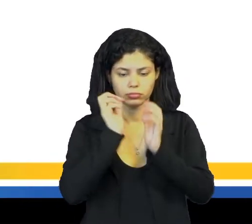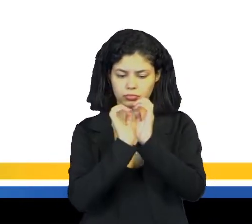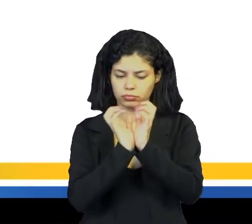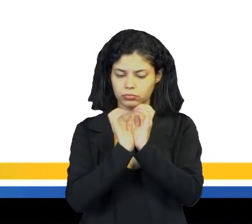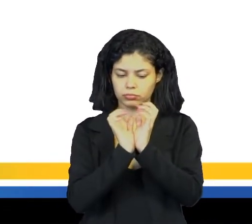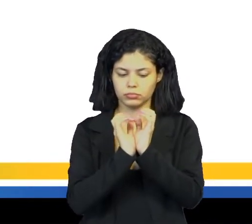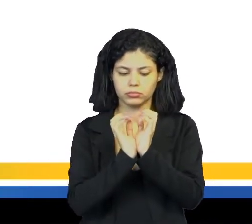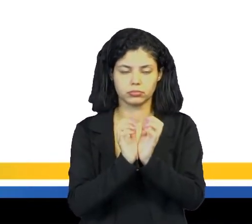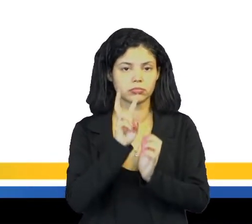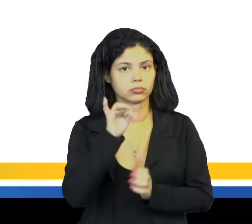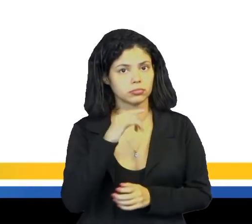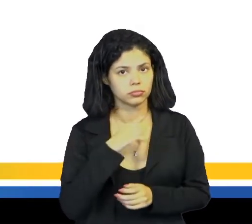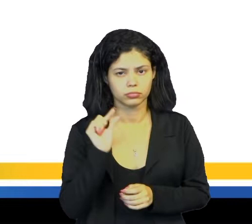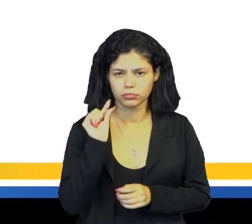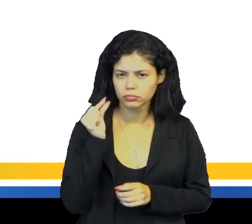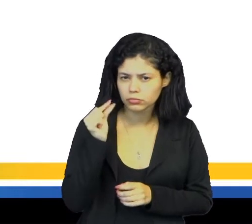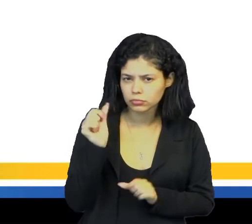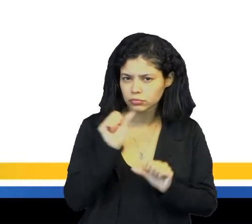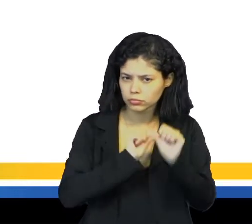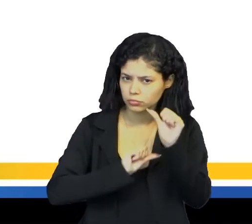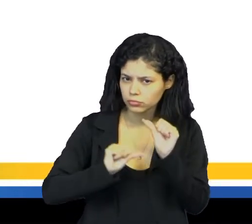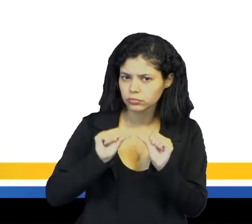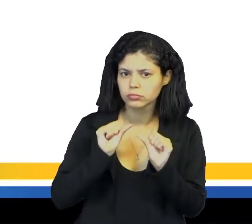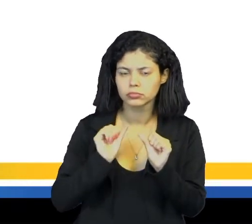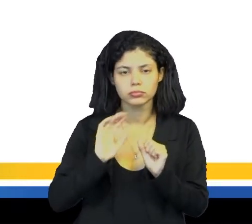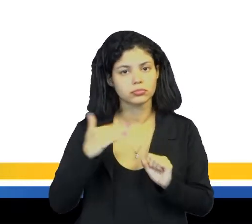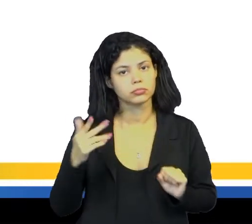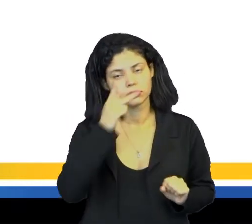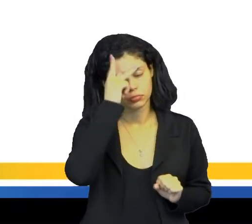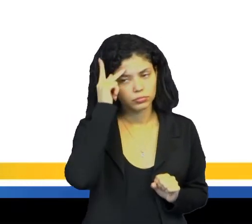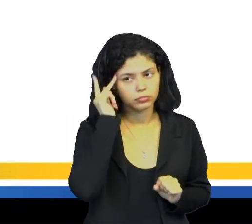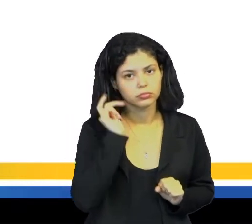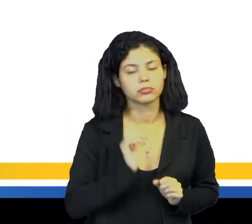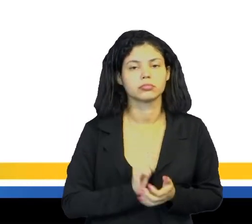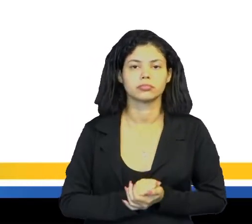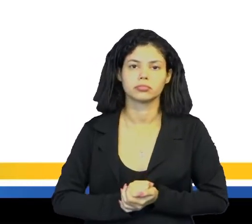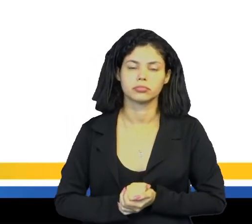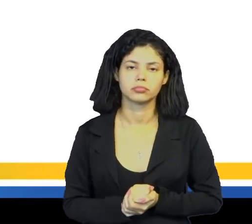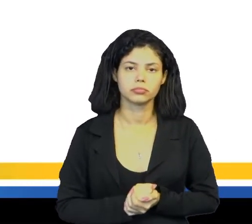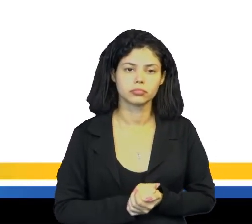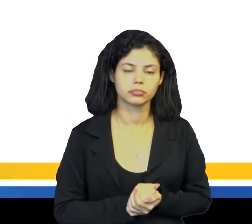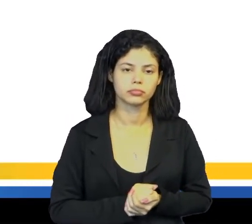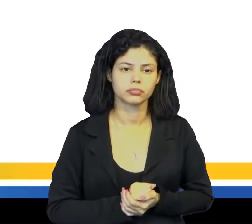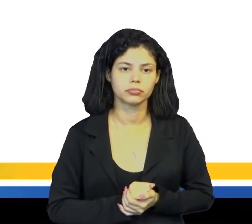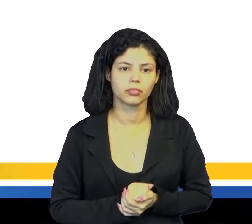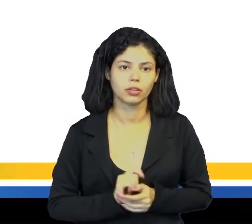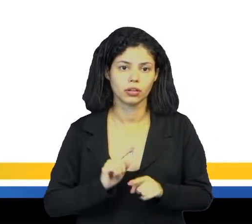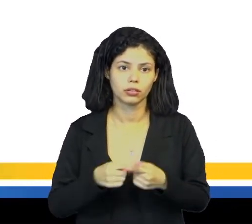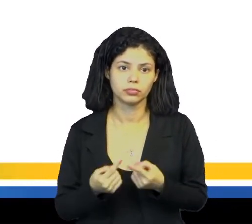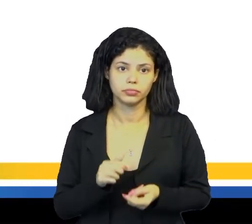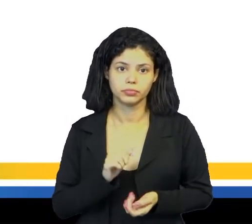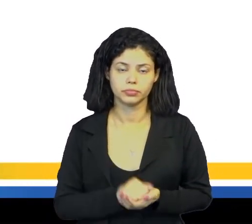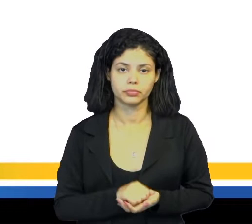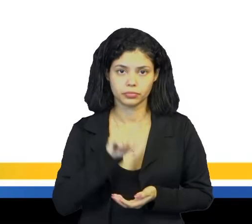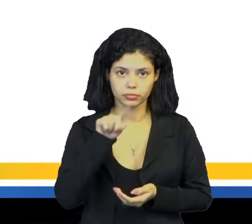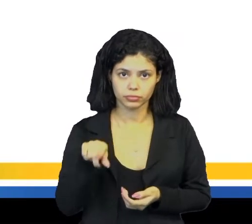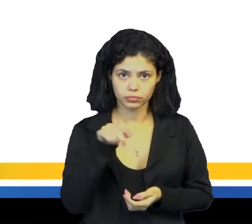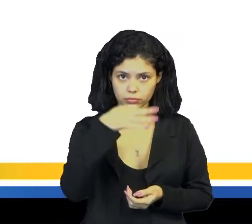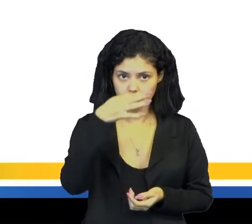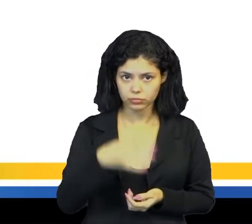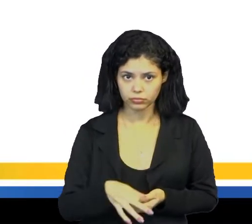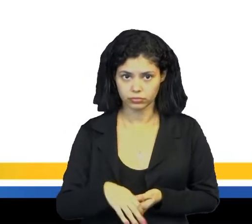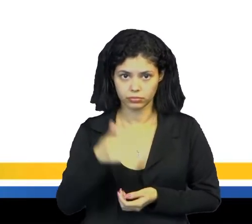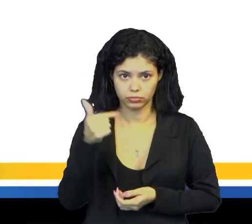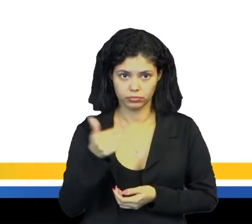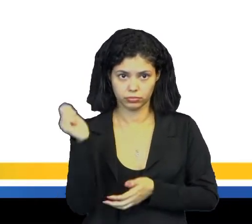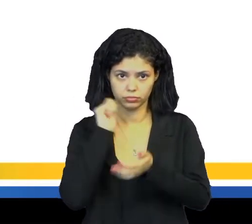cérebro vai ter uma pequena modificação quando a pessoa está sonhando, ok? Marque a alternativa correta segundo